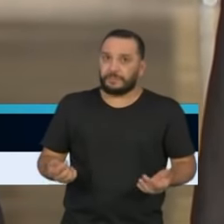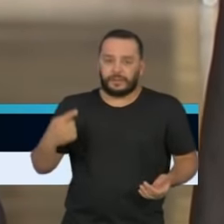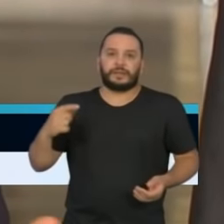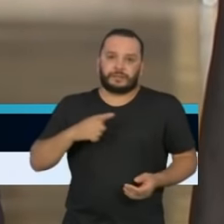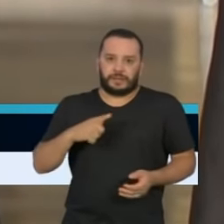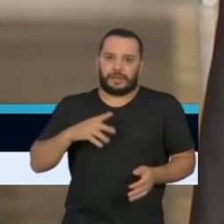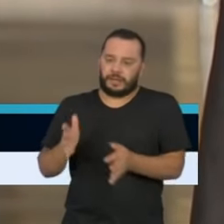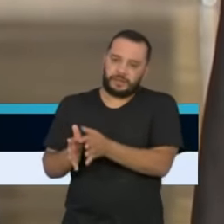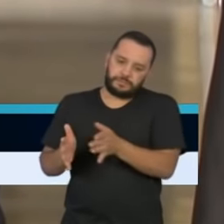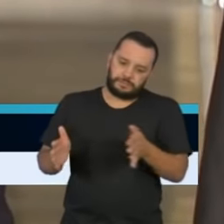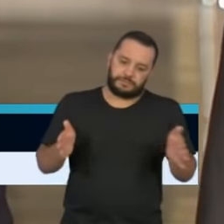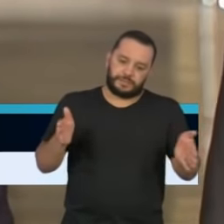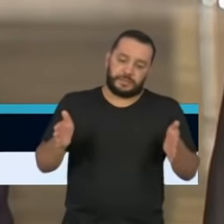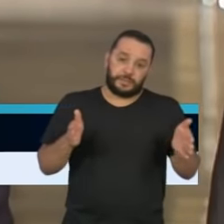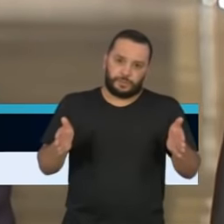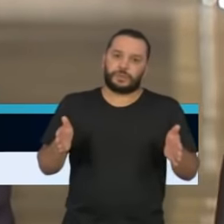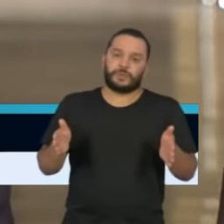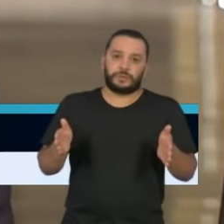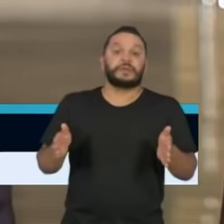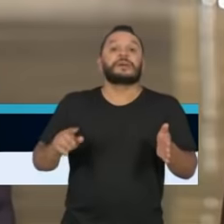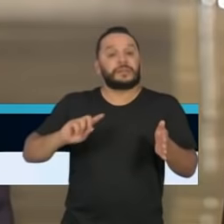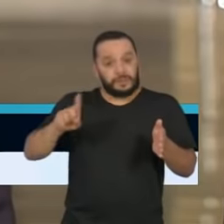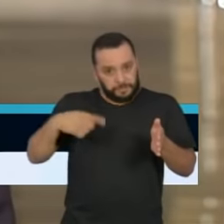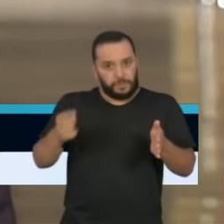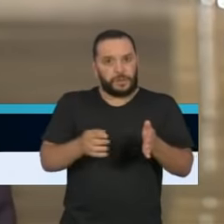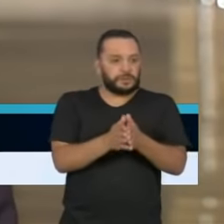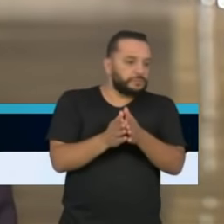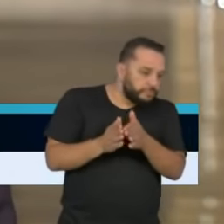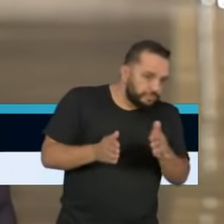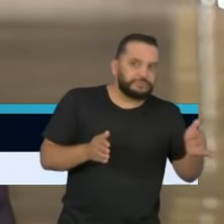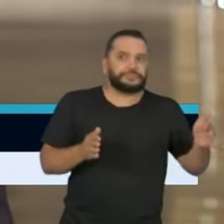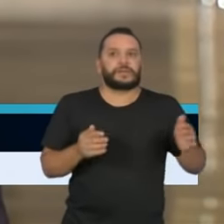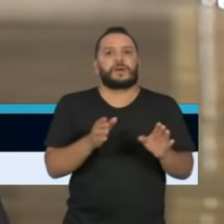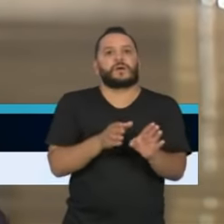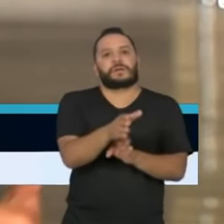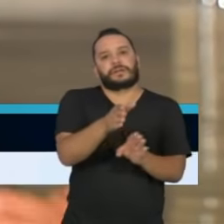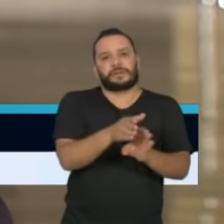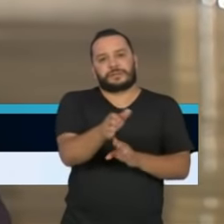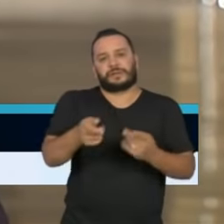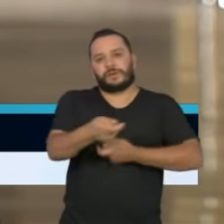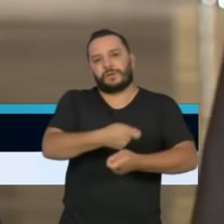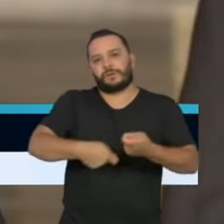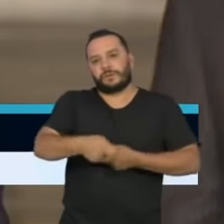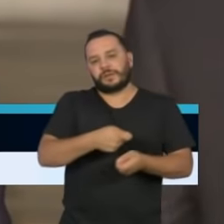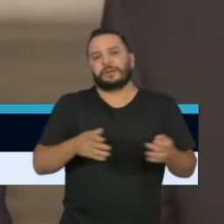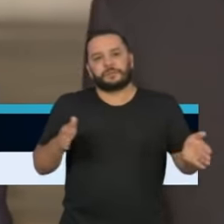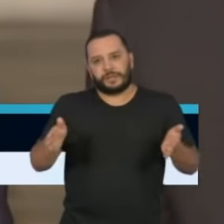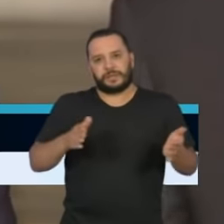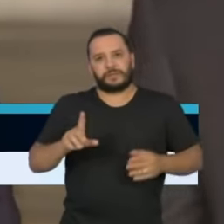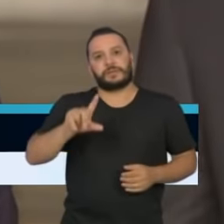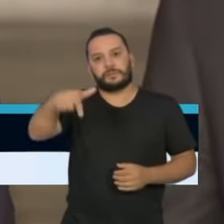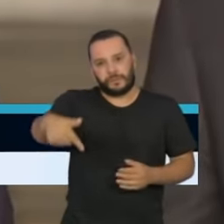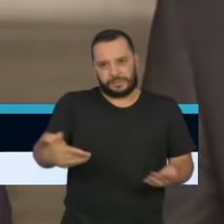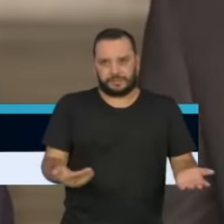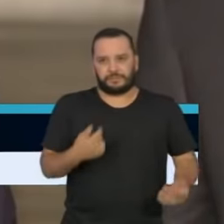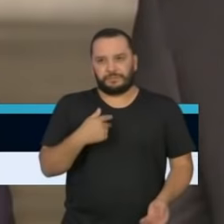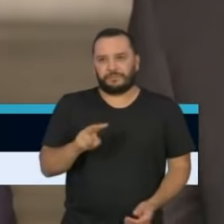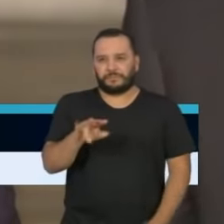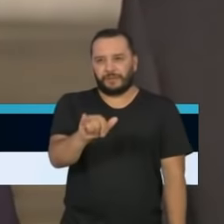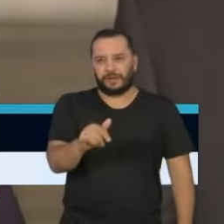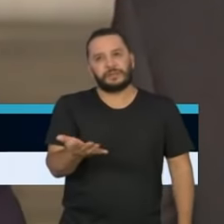período pós-coronavírus. Nós estamos preparados também para a orientação econômica neste período que virá depois dessa crise que